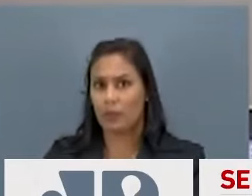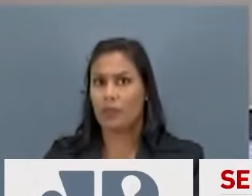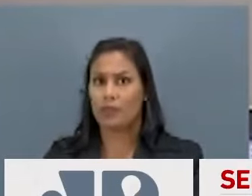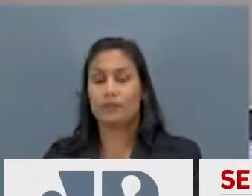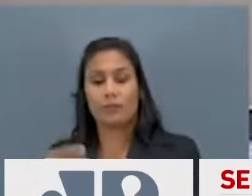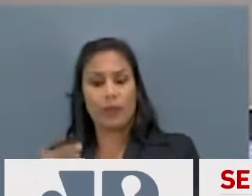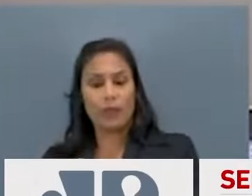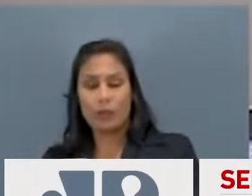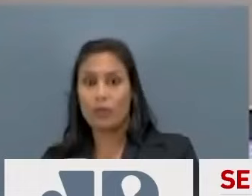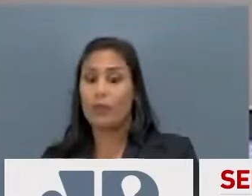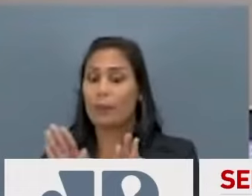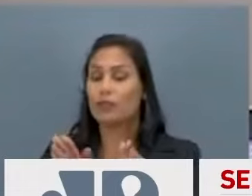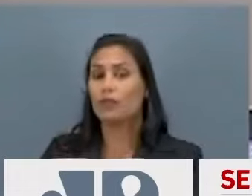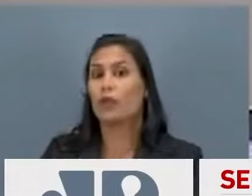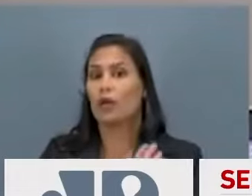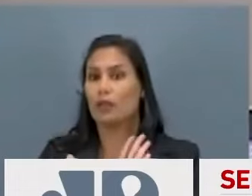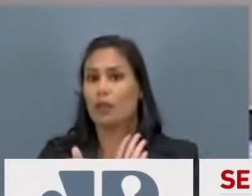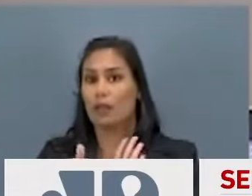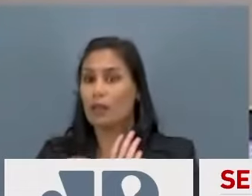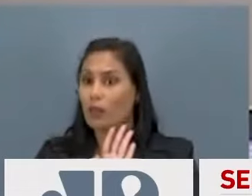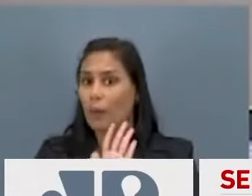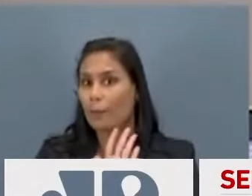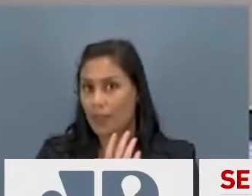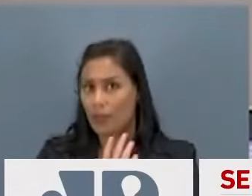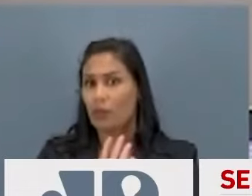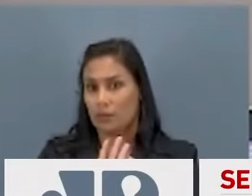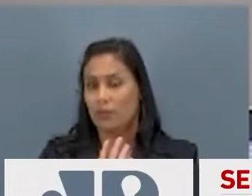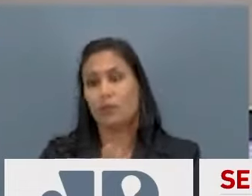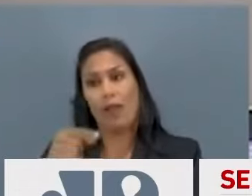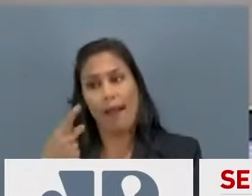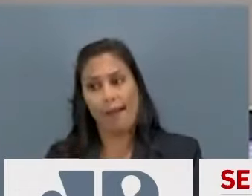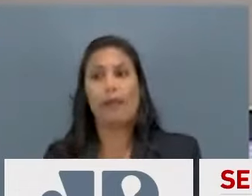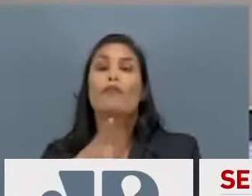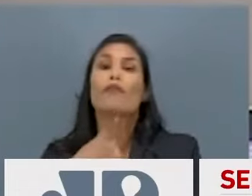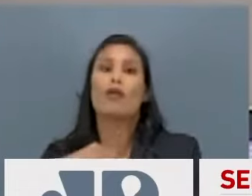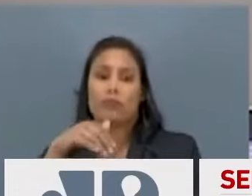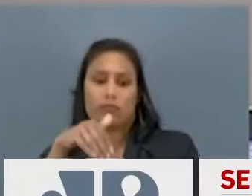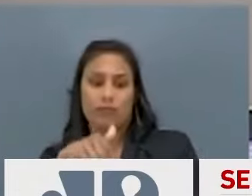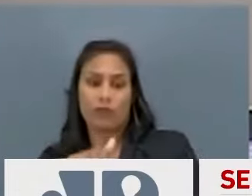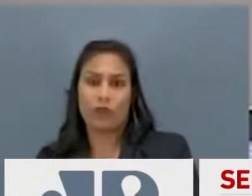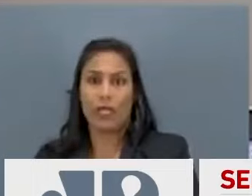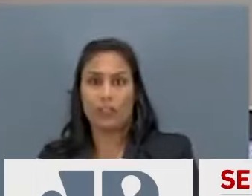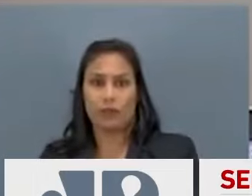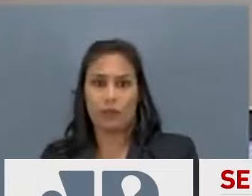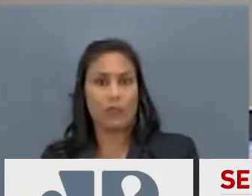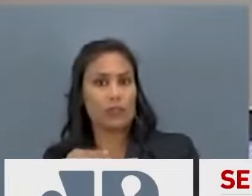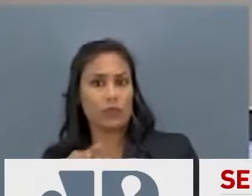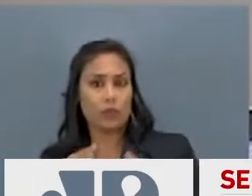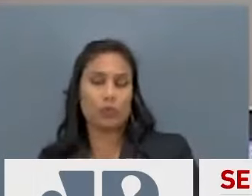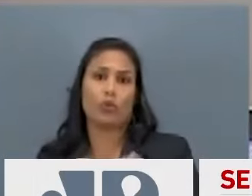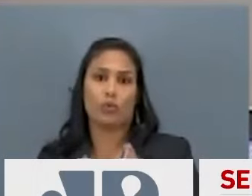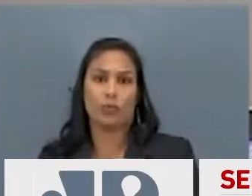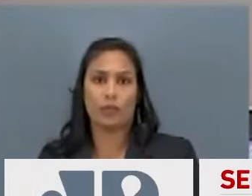aprovaram um plano para descriminalizar as drogas pesadas mas desde quando a lei entrou em vigor em 2021 os casos de